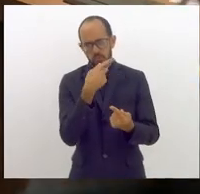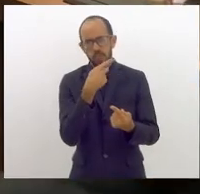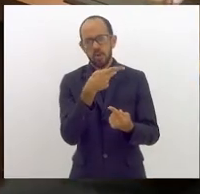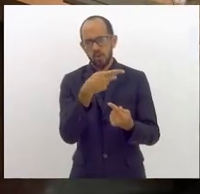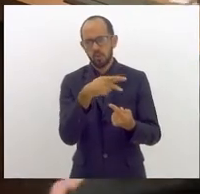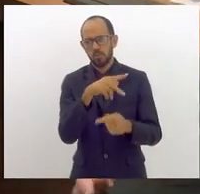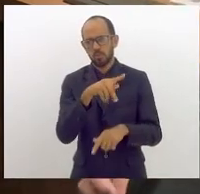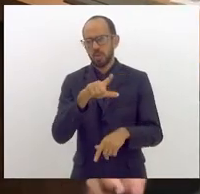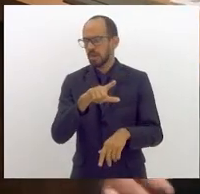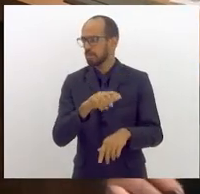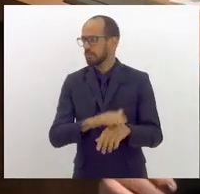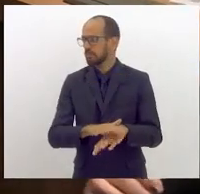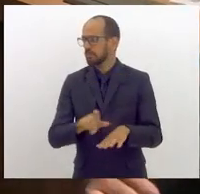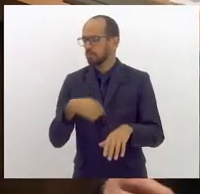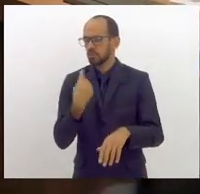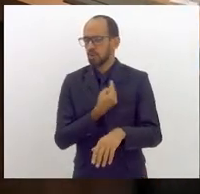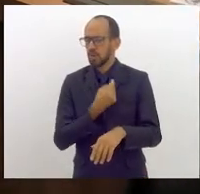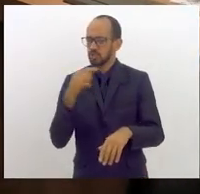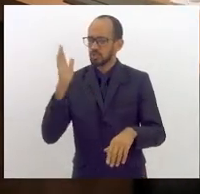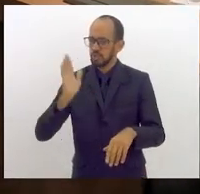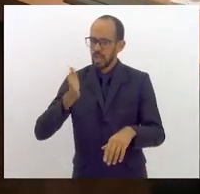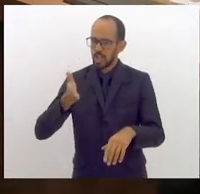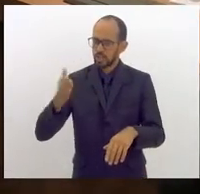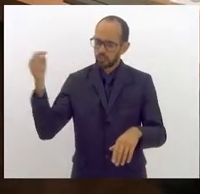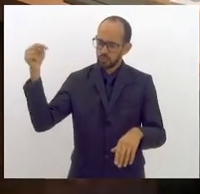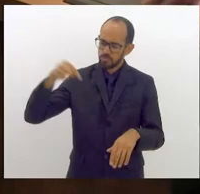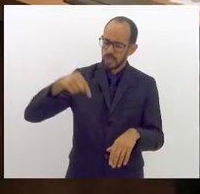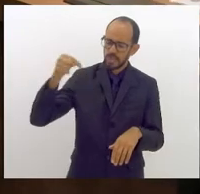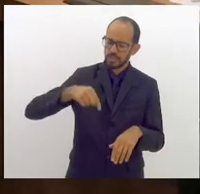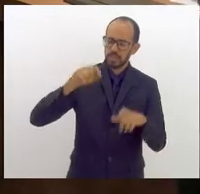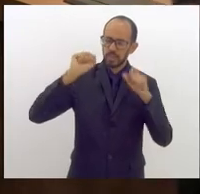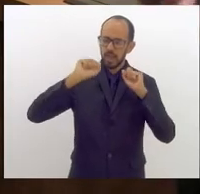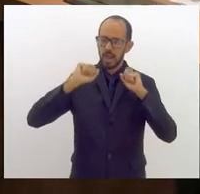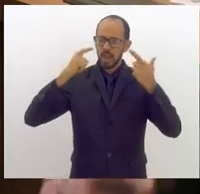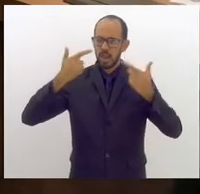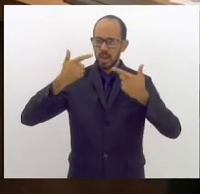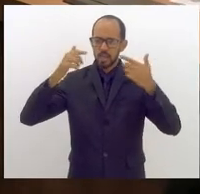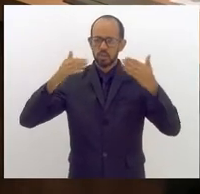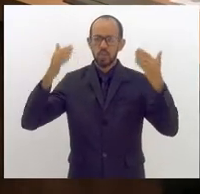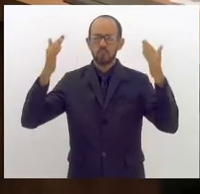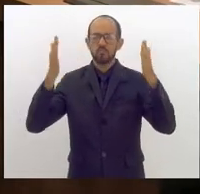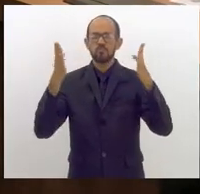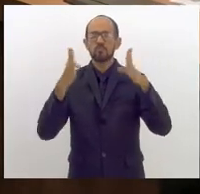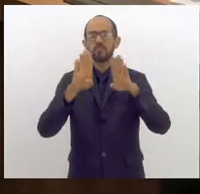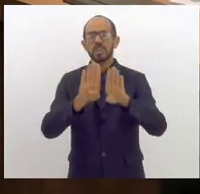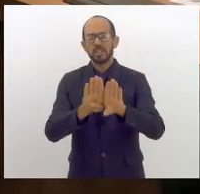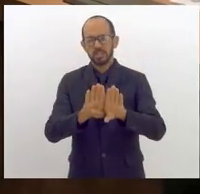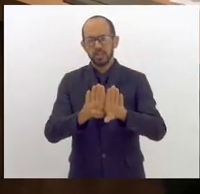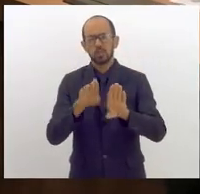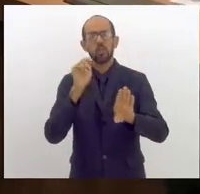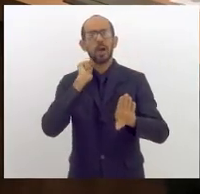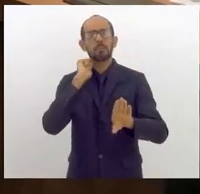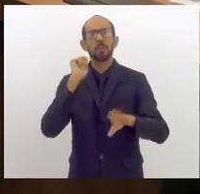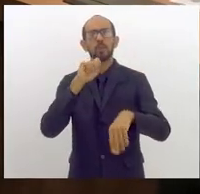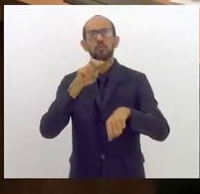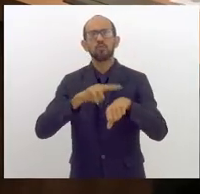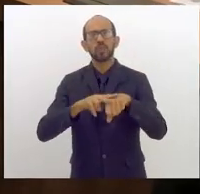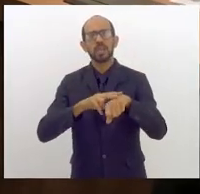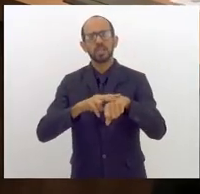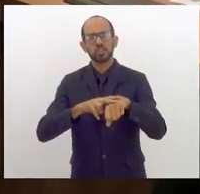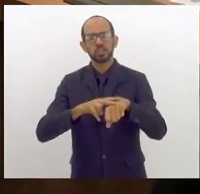Legislativa o grupo auê fechando o Abril verde o Abril verde que traz todo o debate